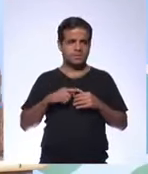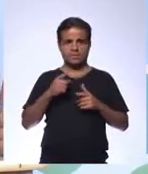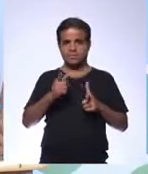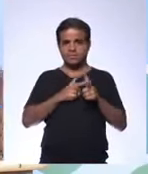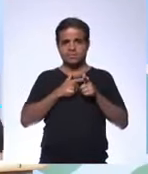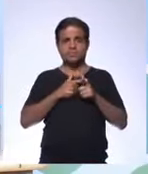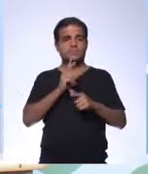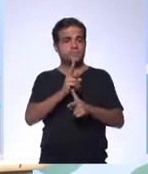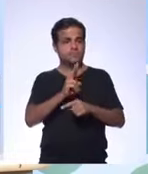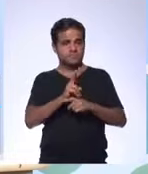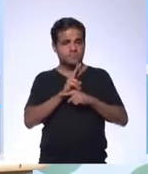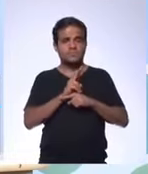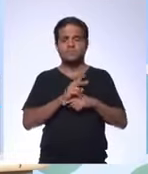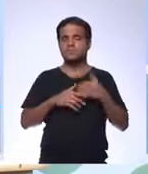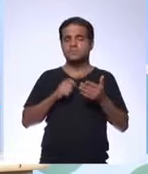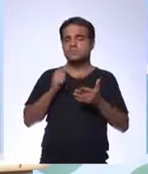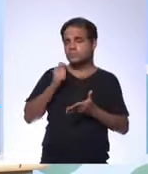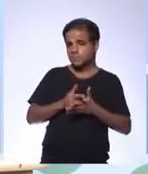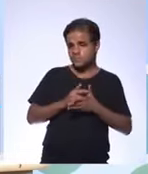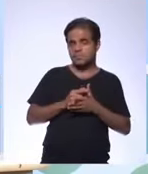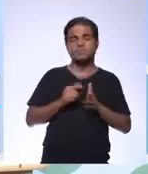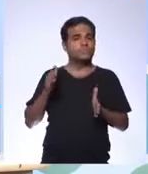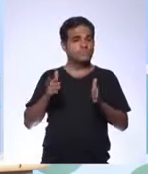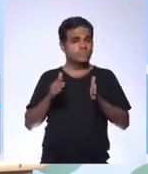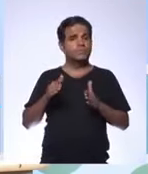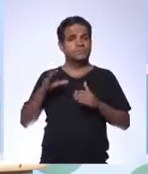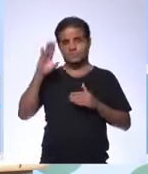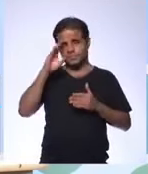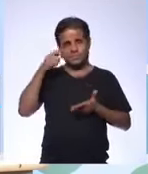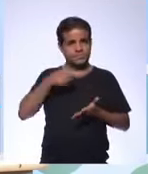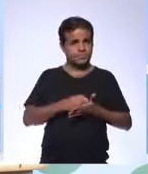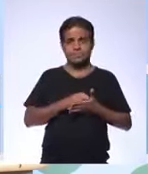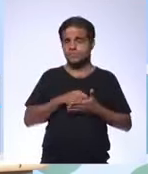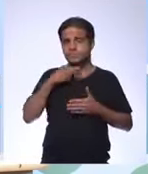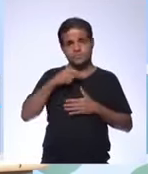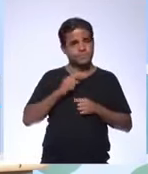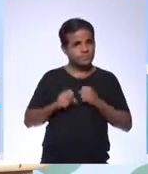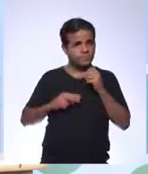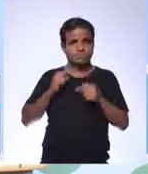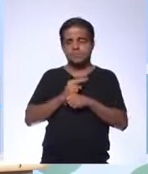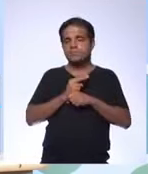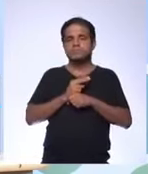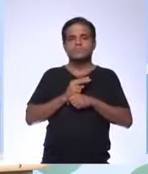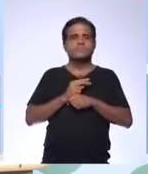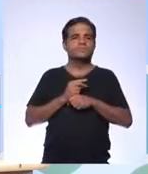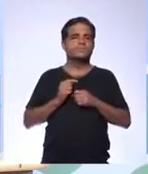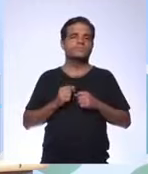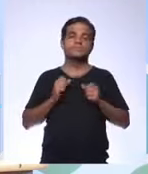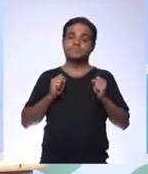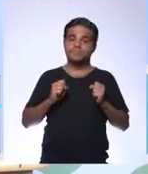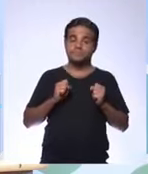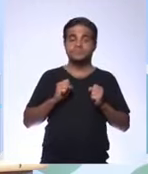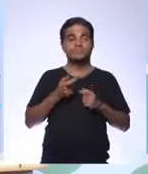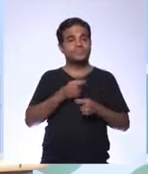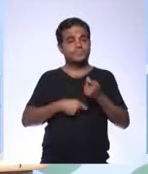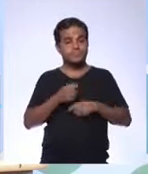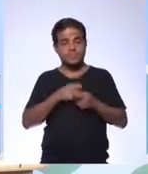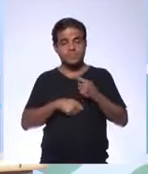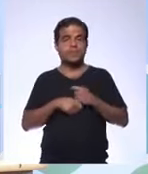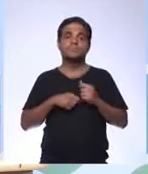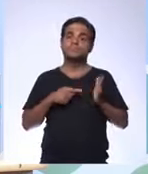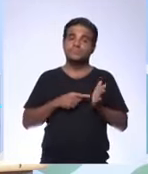poder pagar, torna o regime civil-militar insustentável, seja do ponto de vista econômico, seja